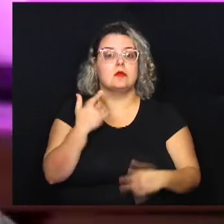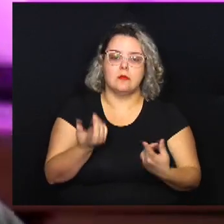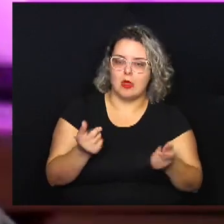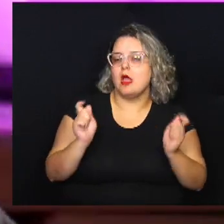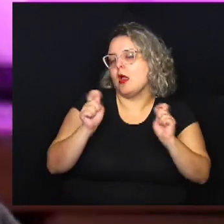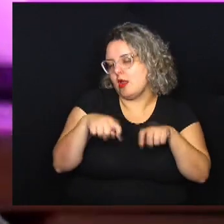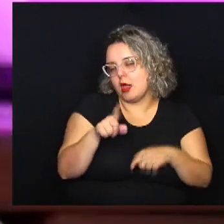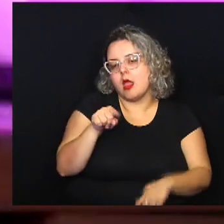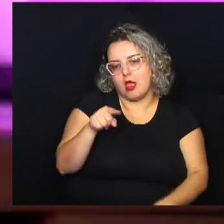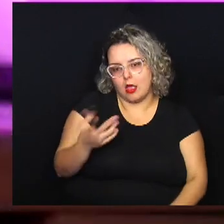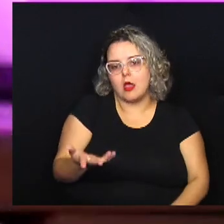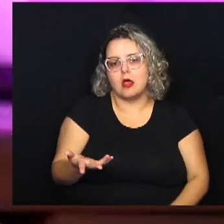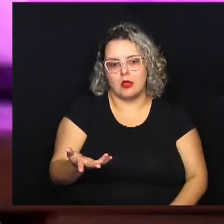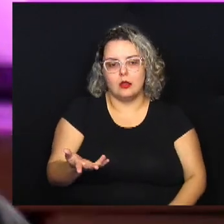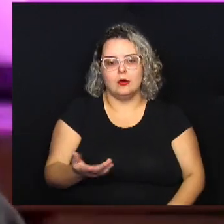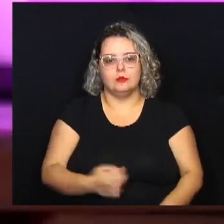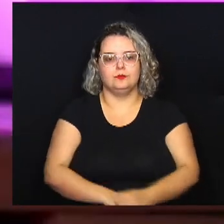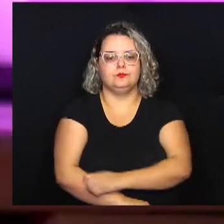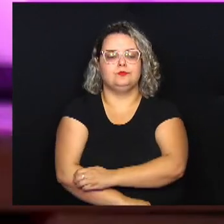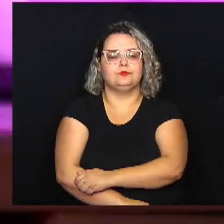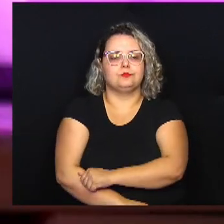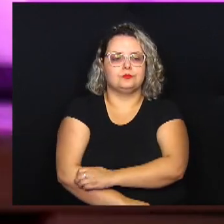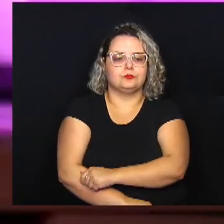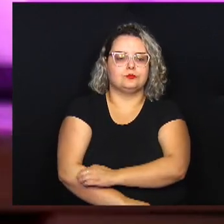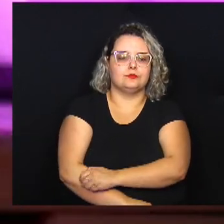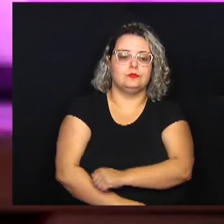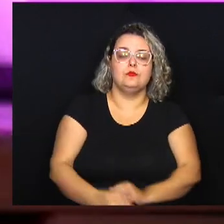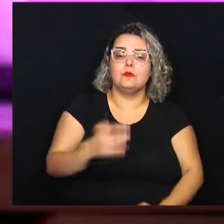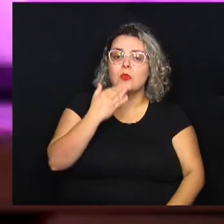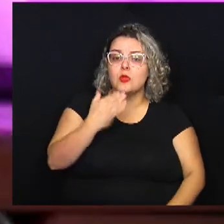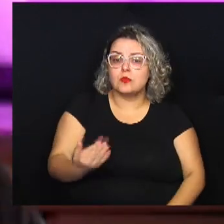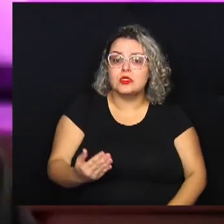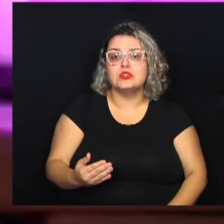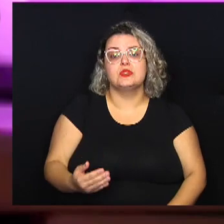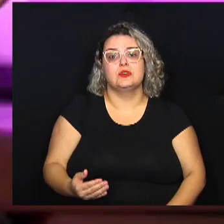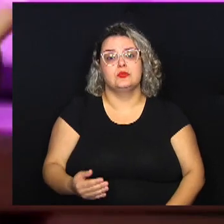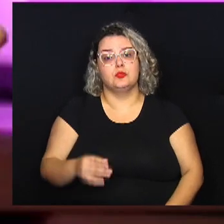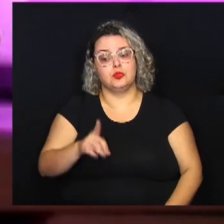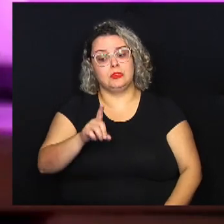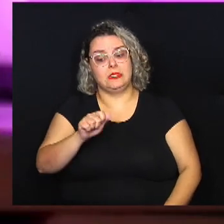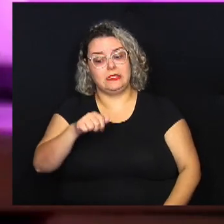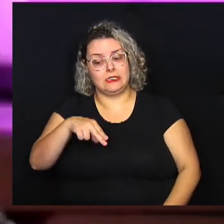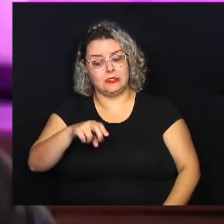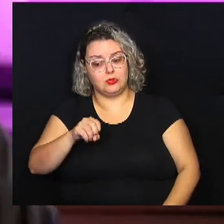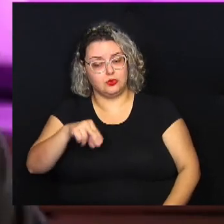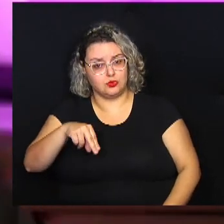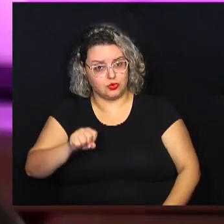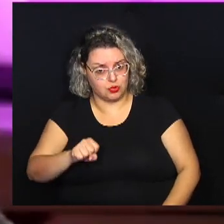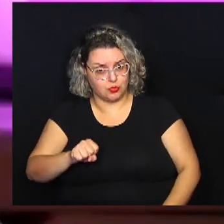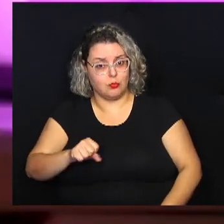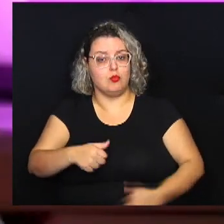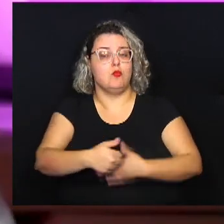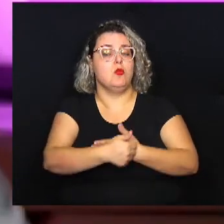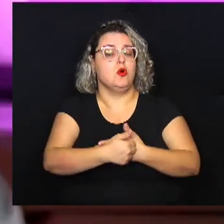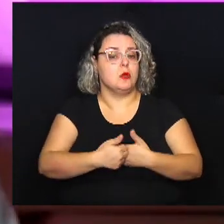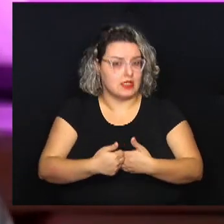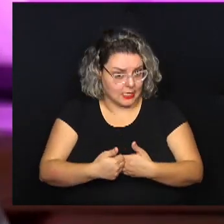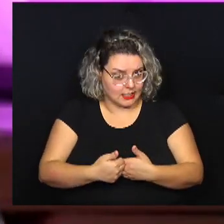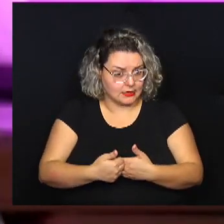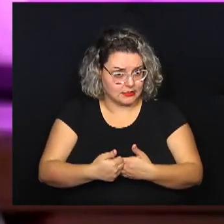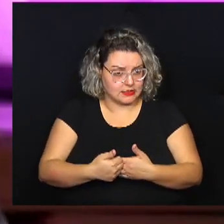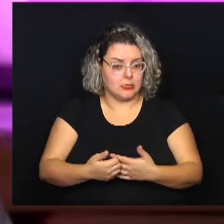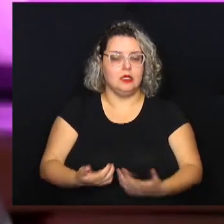possível, pertinente, o pedido de indenização por danos morais e, dependendo da situação que elas se encontrem, se elas, por